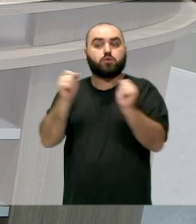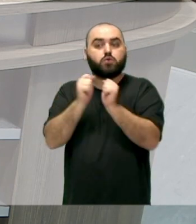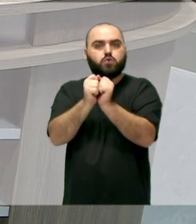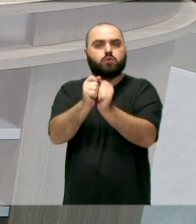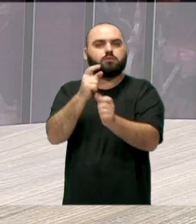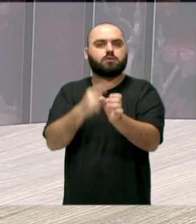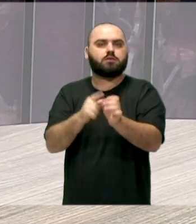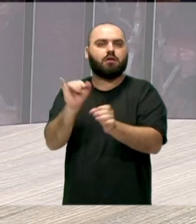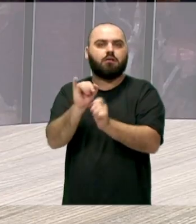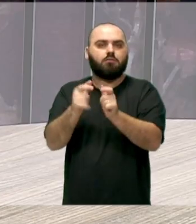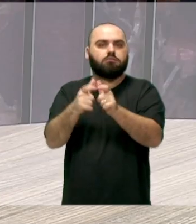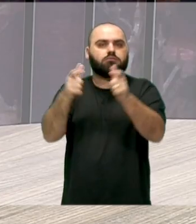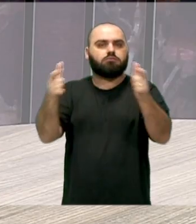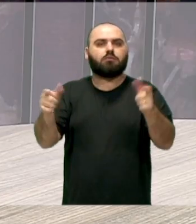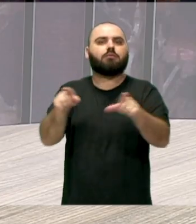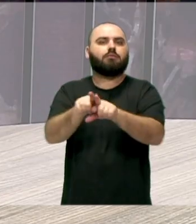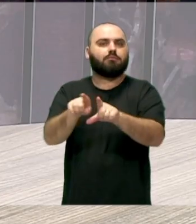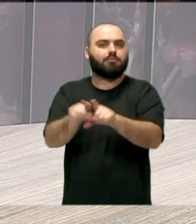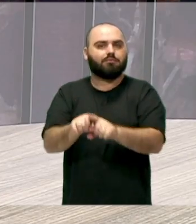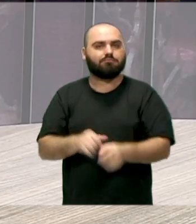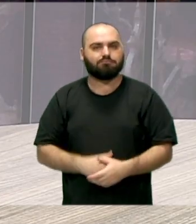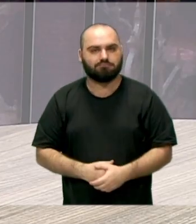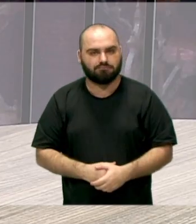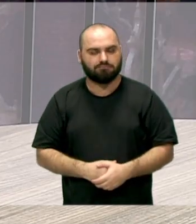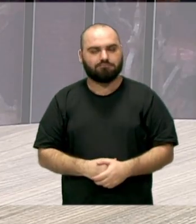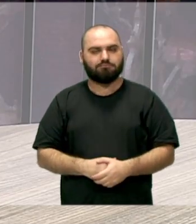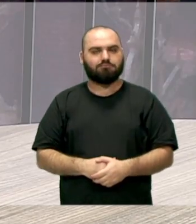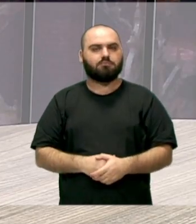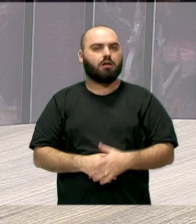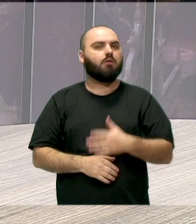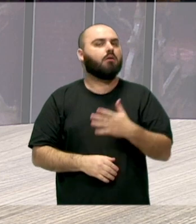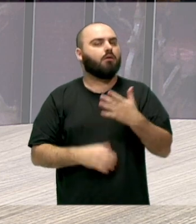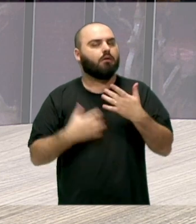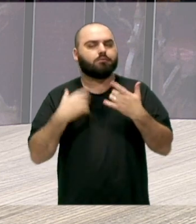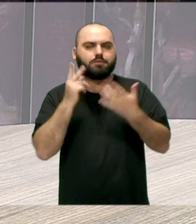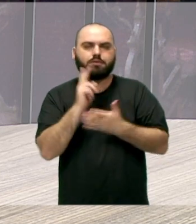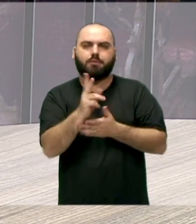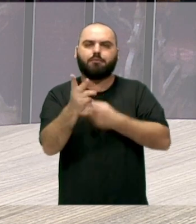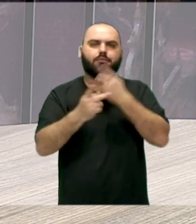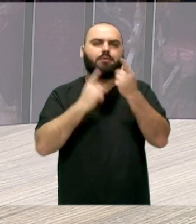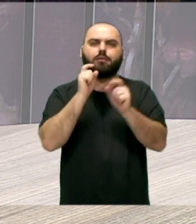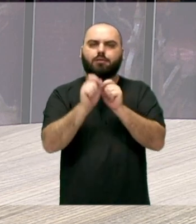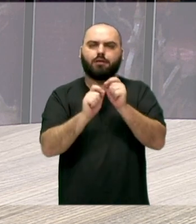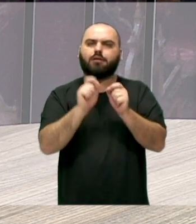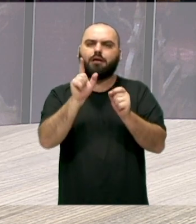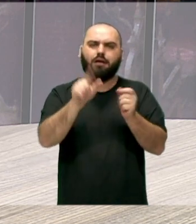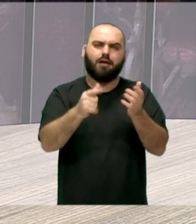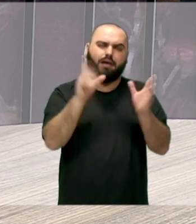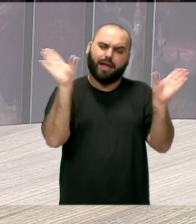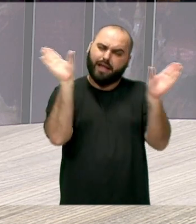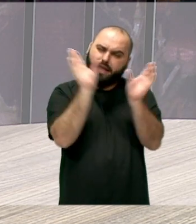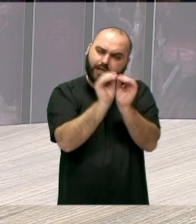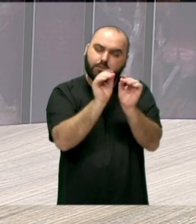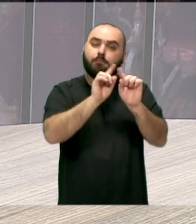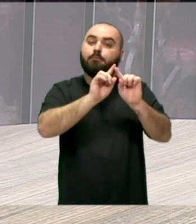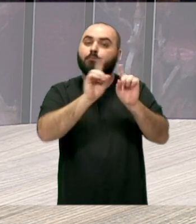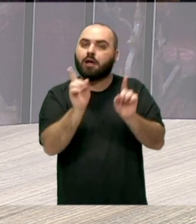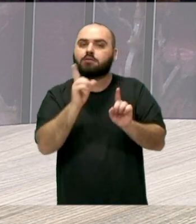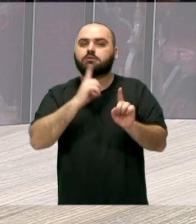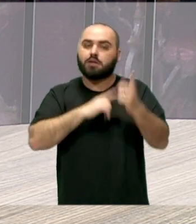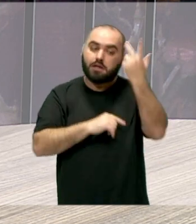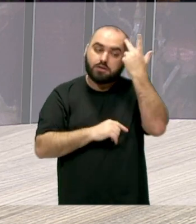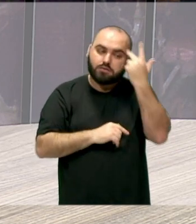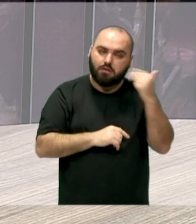Para mim, isso fica muito claro, assim, né? Eu falo que é uma pincelada mesmo, mas assim, tem a história do